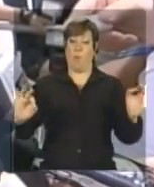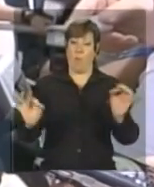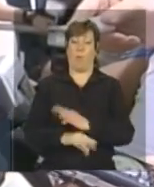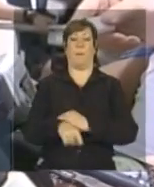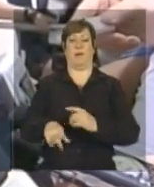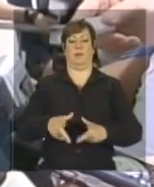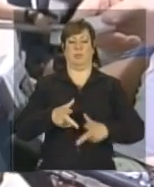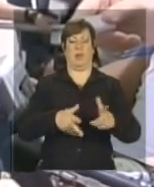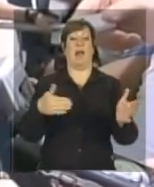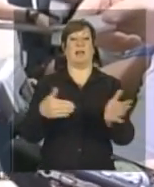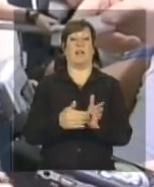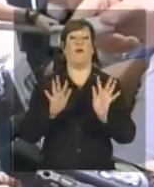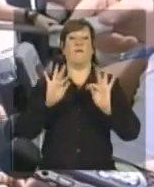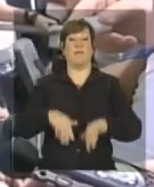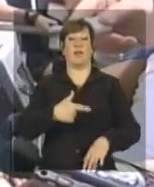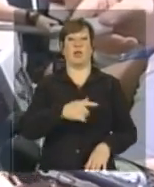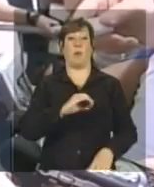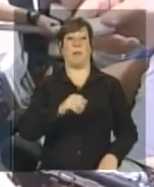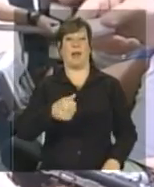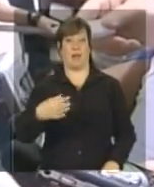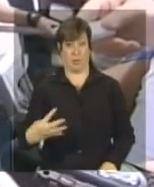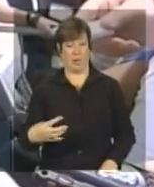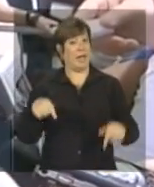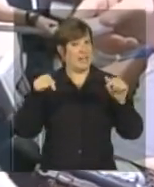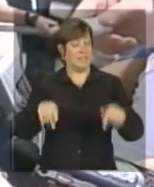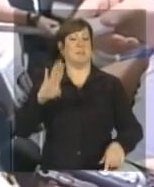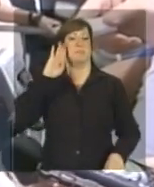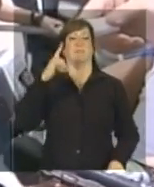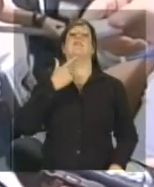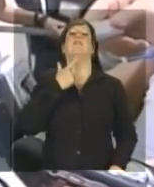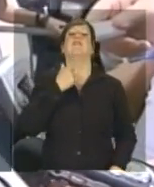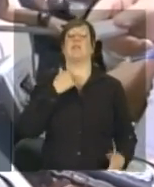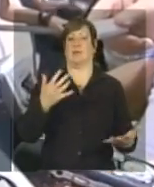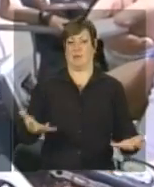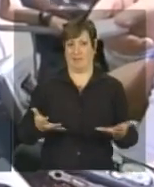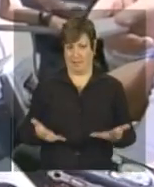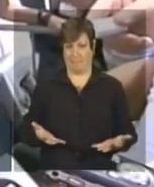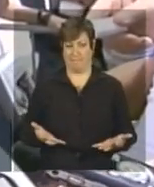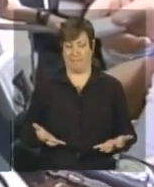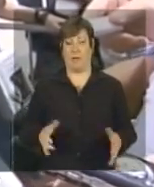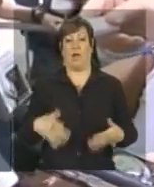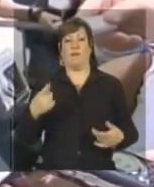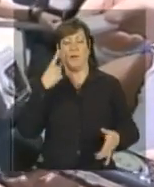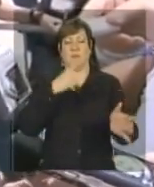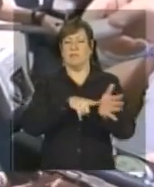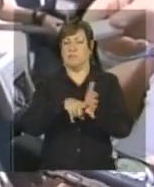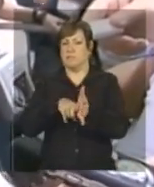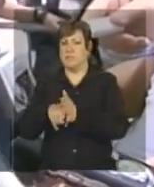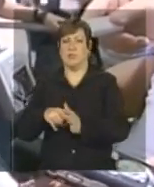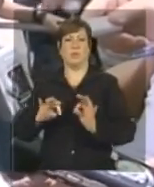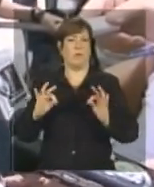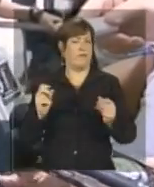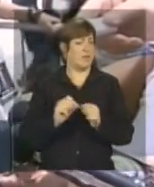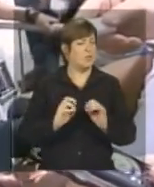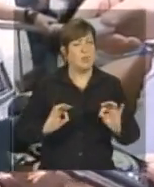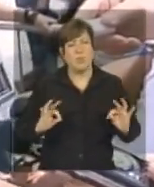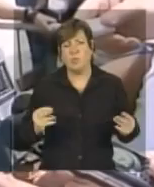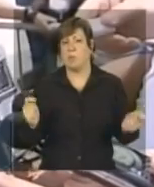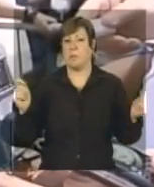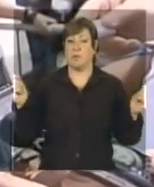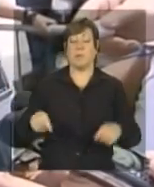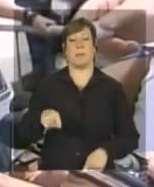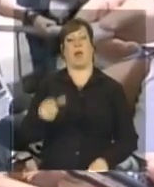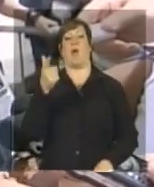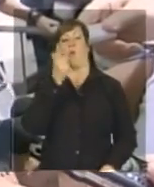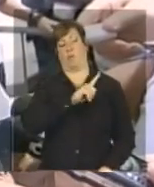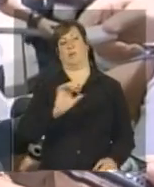até o final de 2014. Esse é o objetivo. E nós vamos avaliar e tomaremos todas as medidas para que